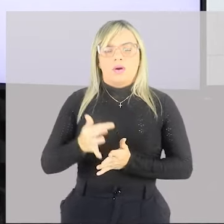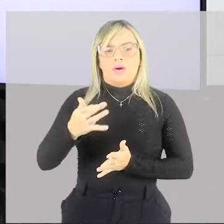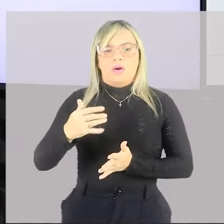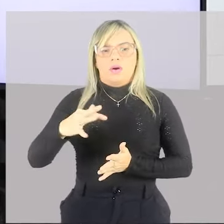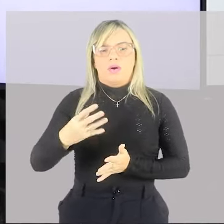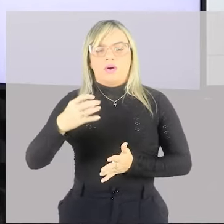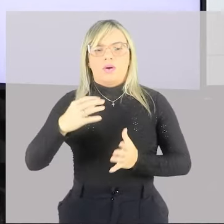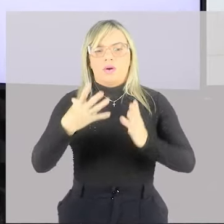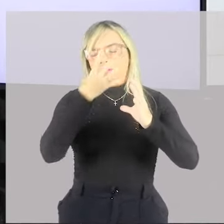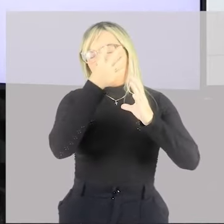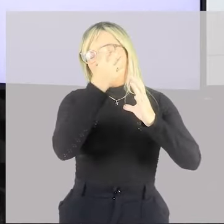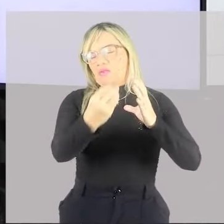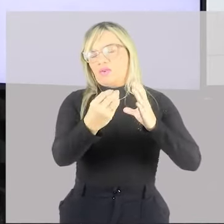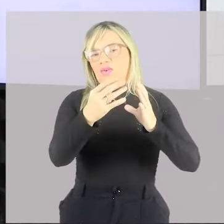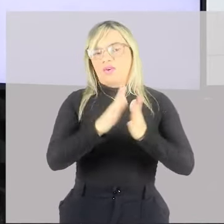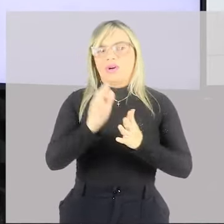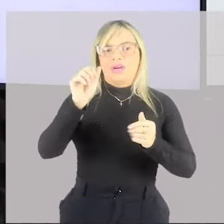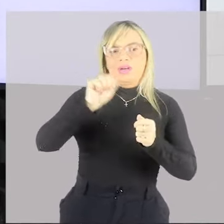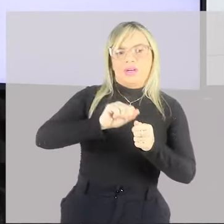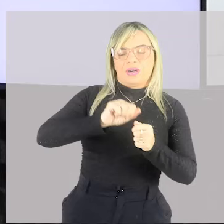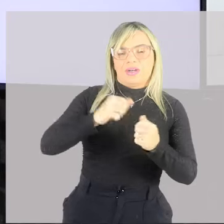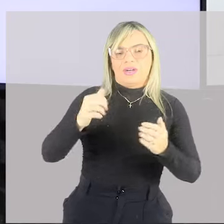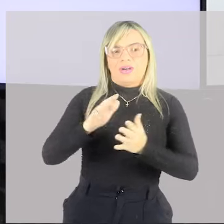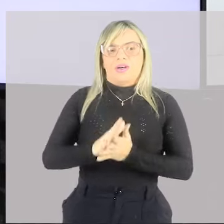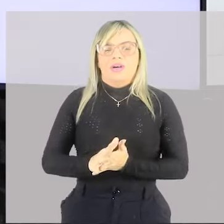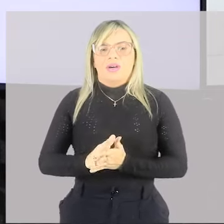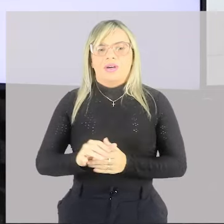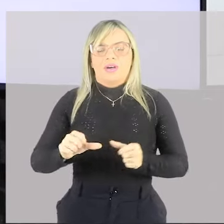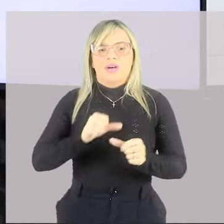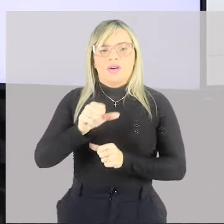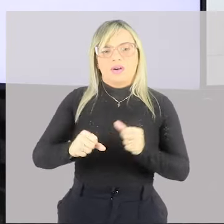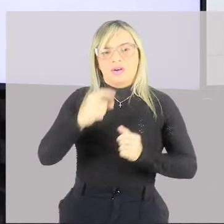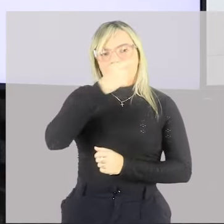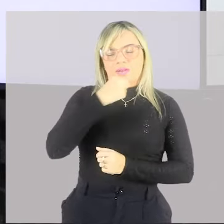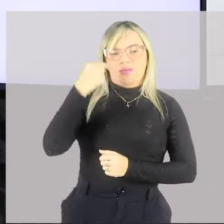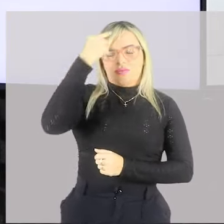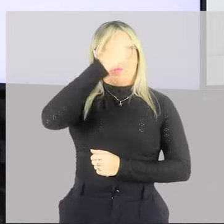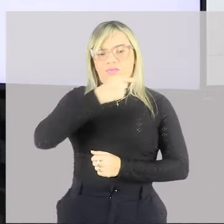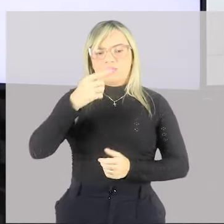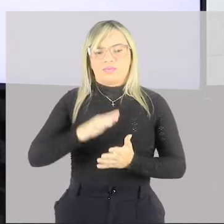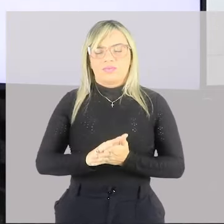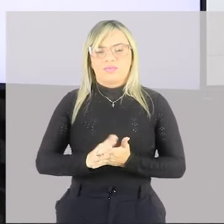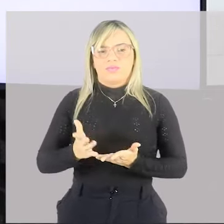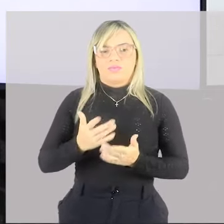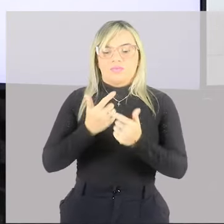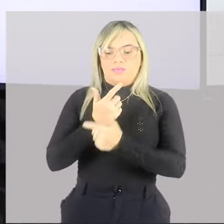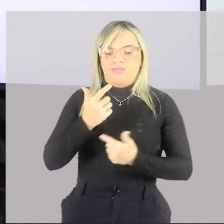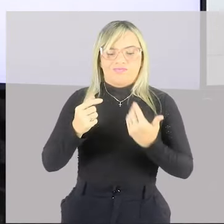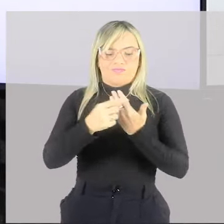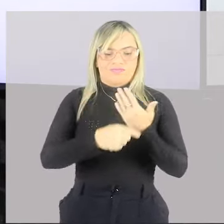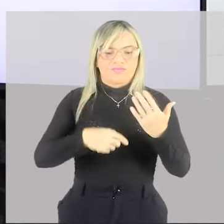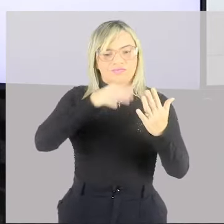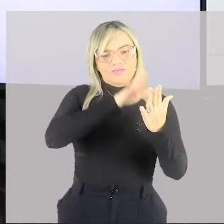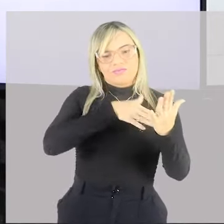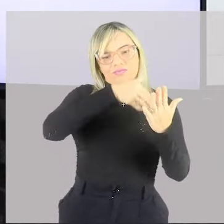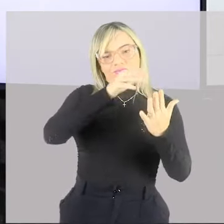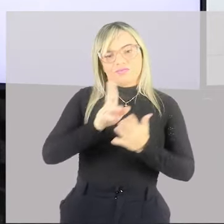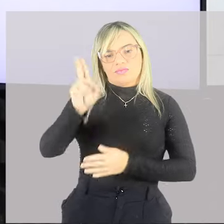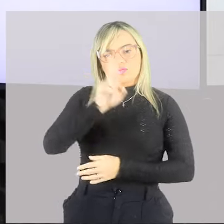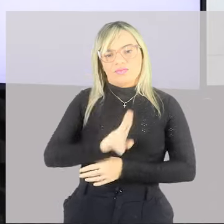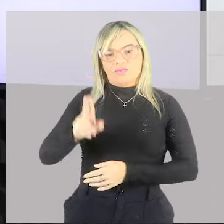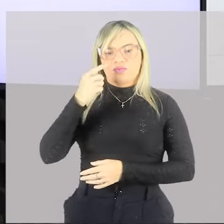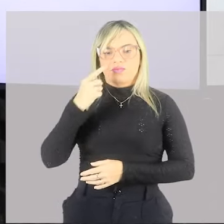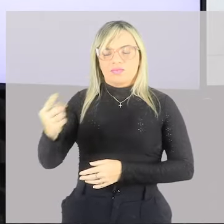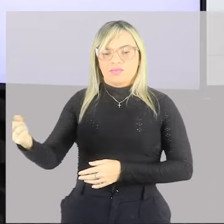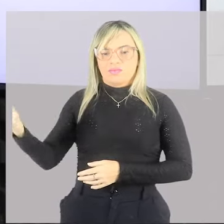aquela foto que tu pega e faz um filtro Pois é os impressionistas faziam isso na mão na tinta então a questão é